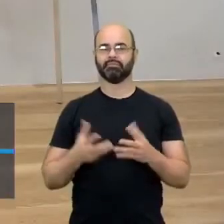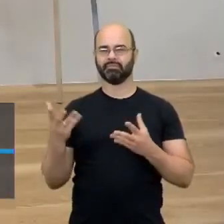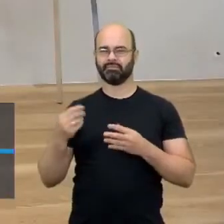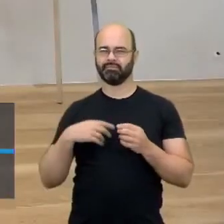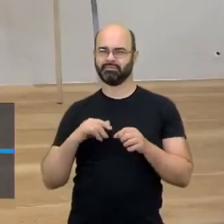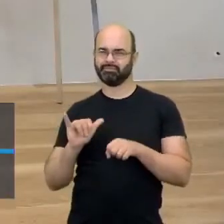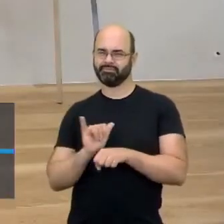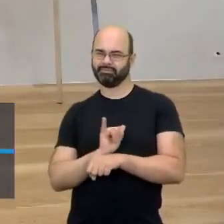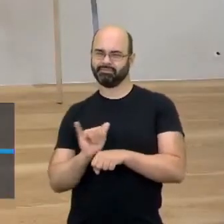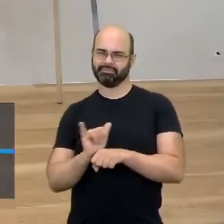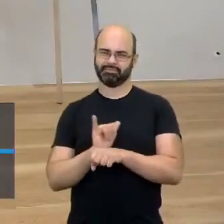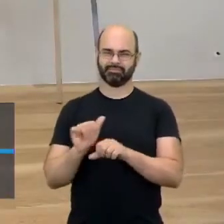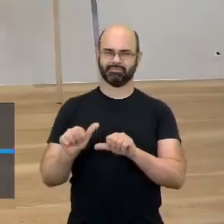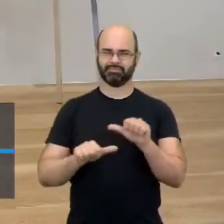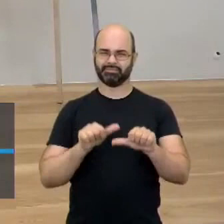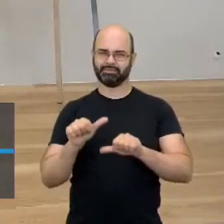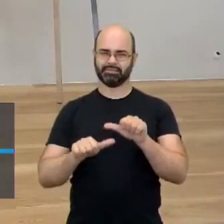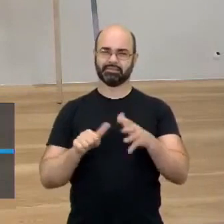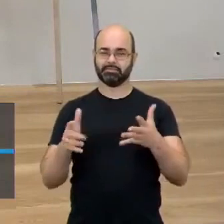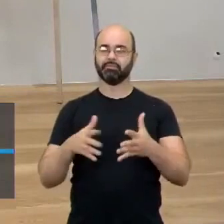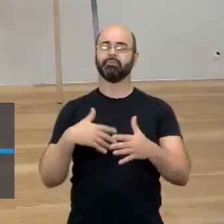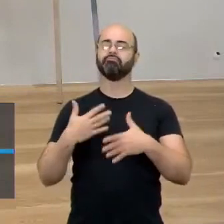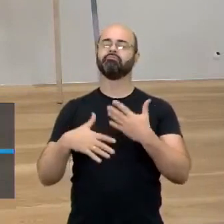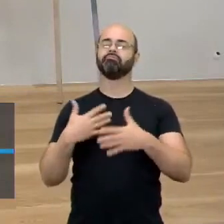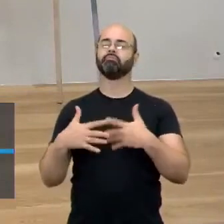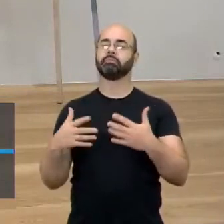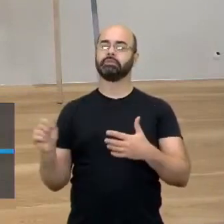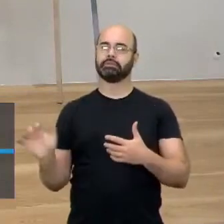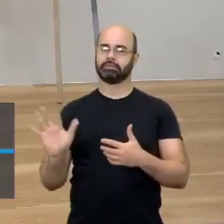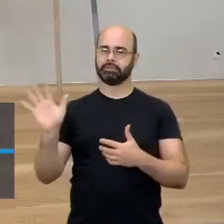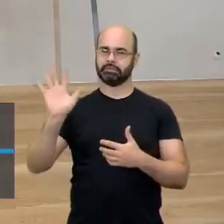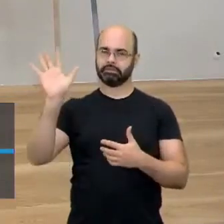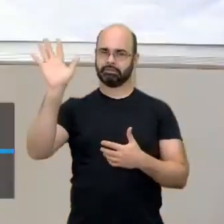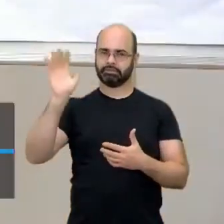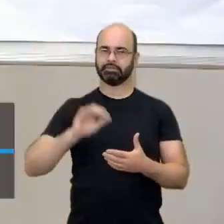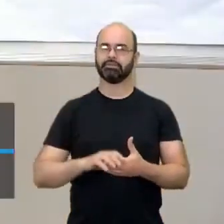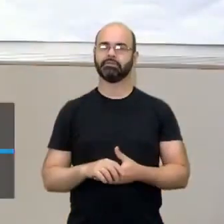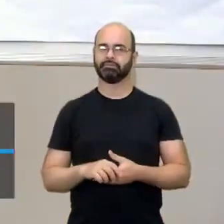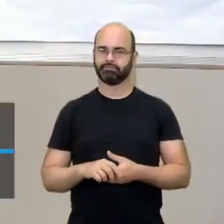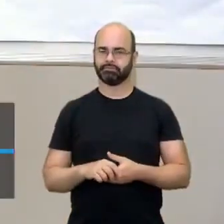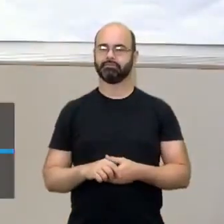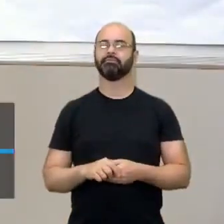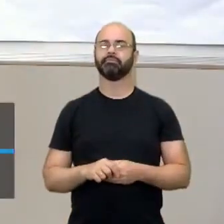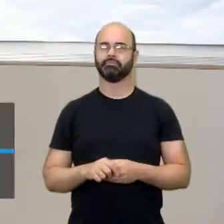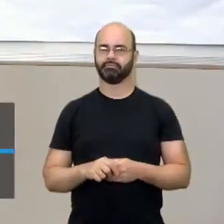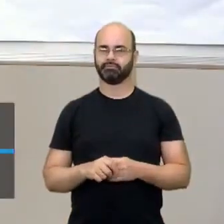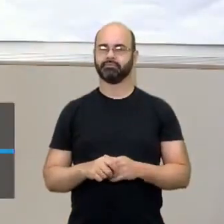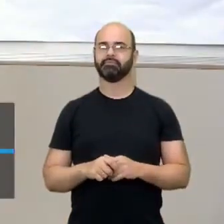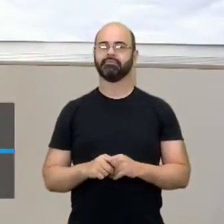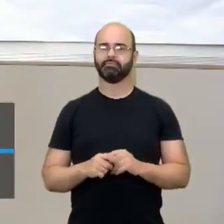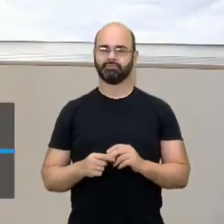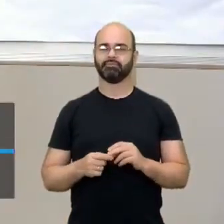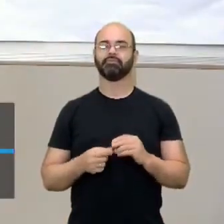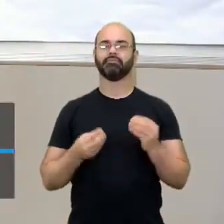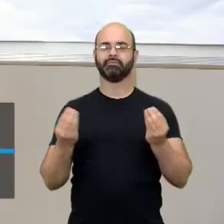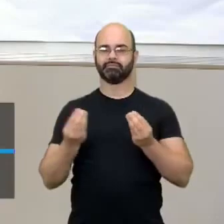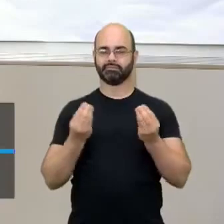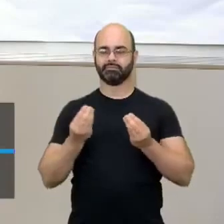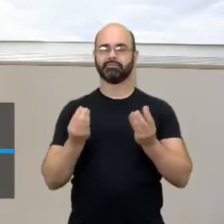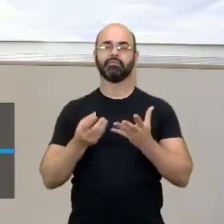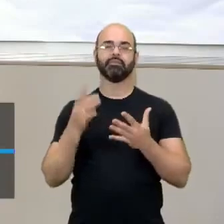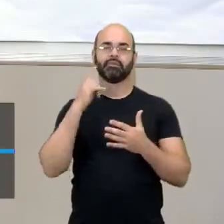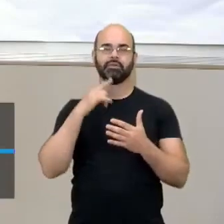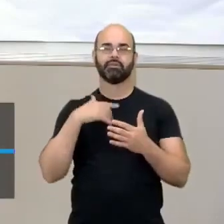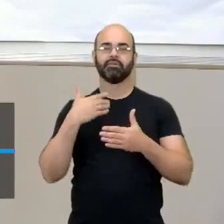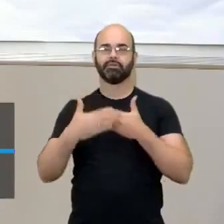estilizada. Gourmetizada, exato. Mas também, né, gente, o que não tá caro hoje em dia, né, gente?